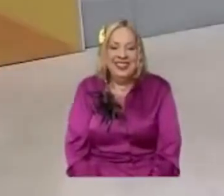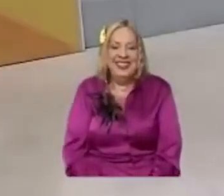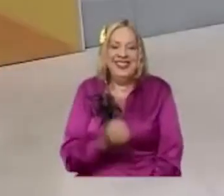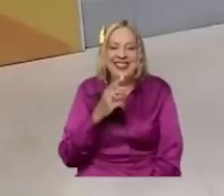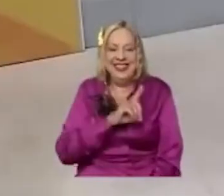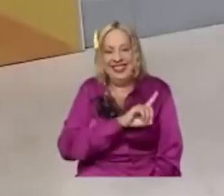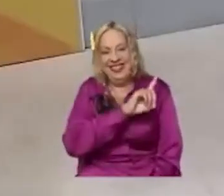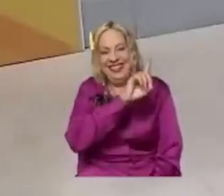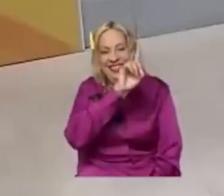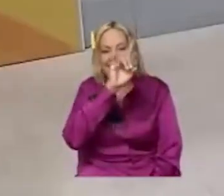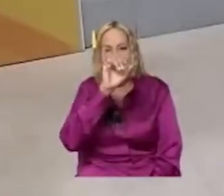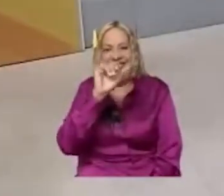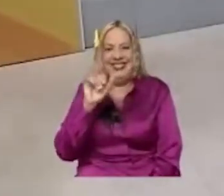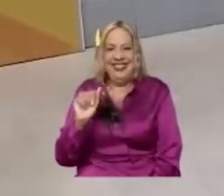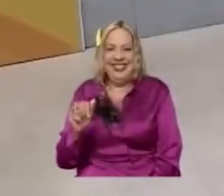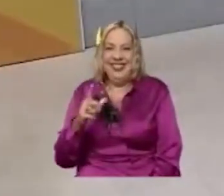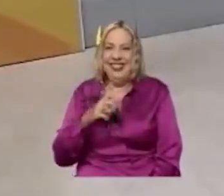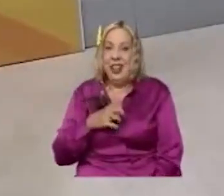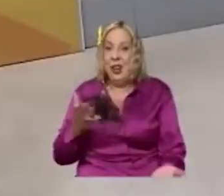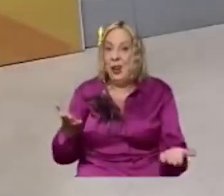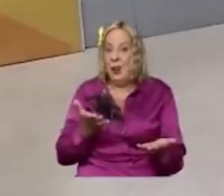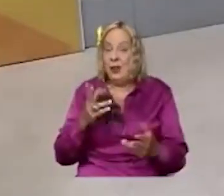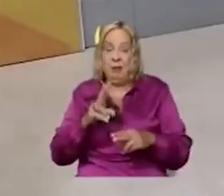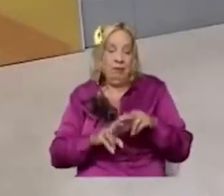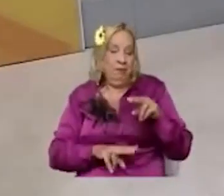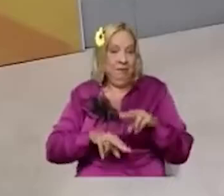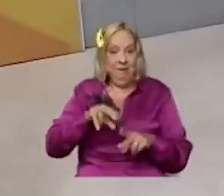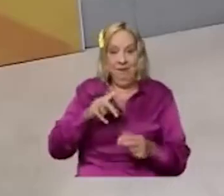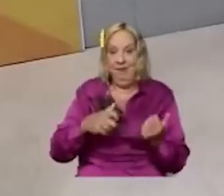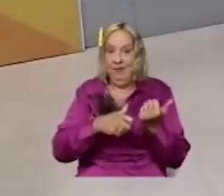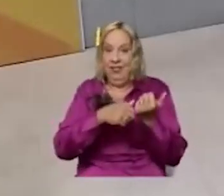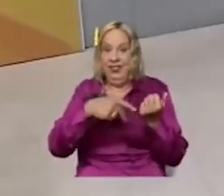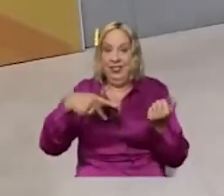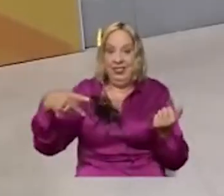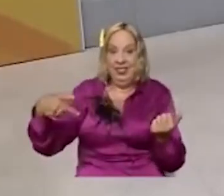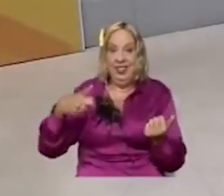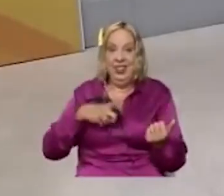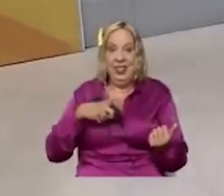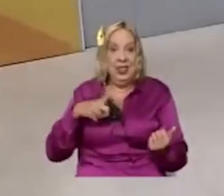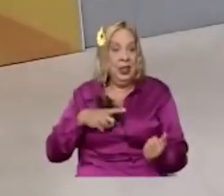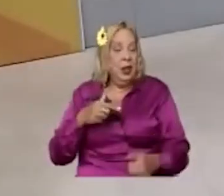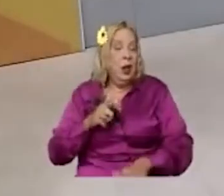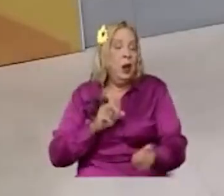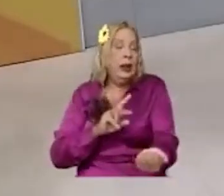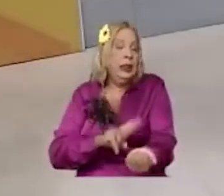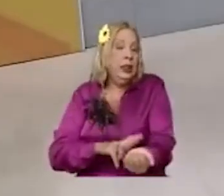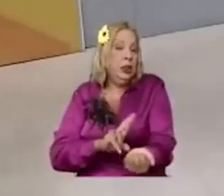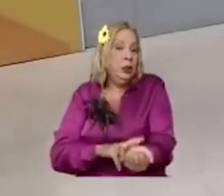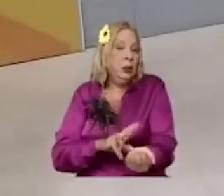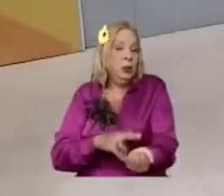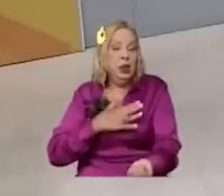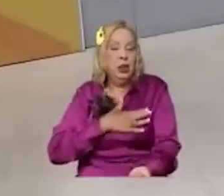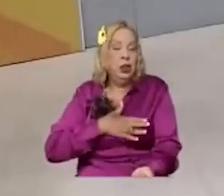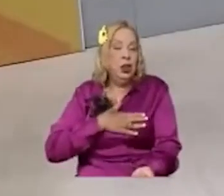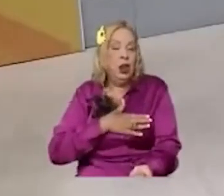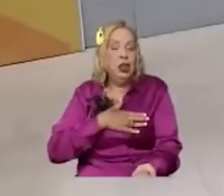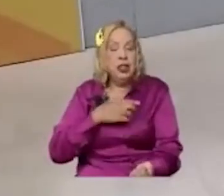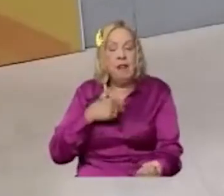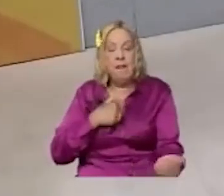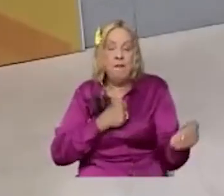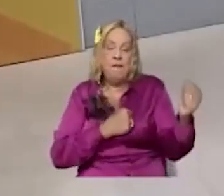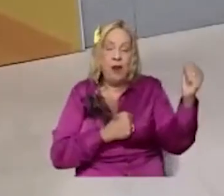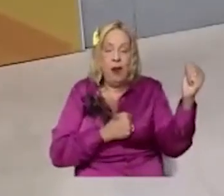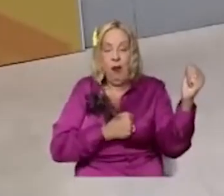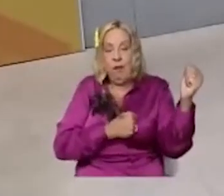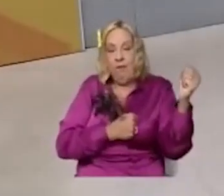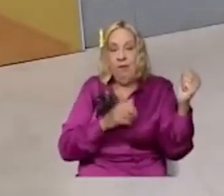Bom dia, bom dia, bom dia. O Arraiá do Caju Cap está no ar e naquele ritmo que a gente ama, ó. O nosso forrozinho, nosso forró gostoso